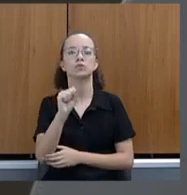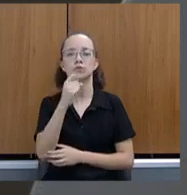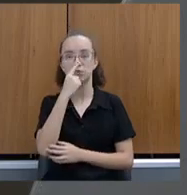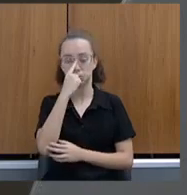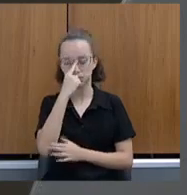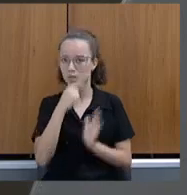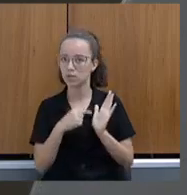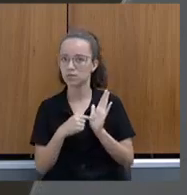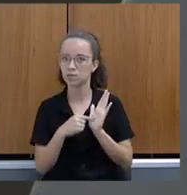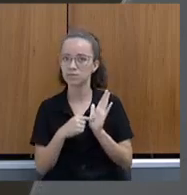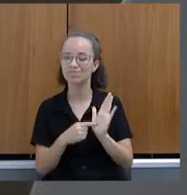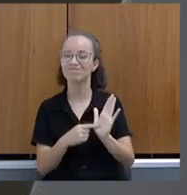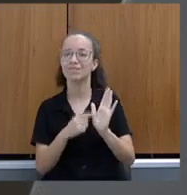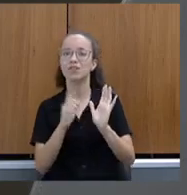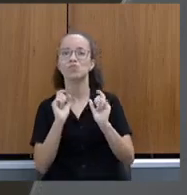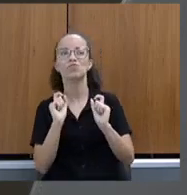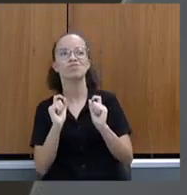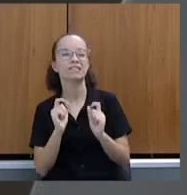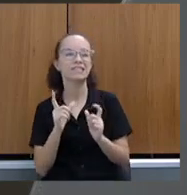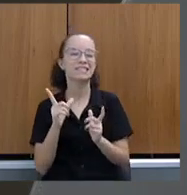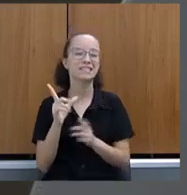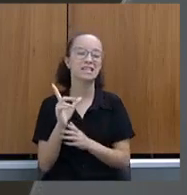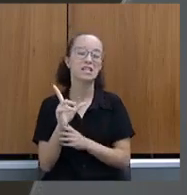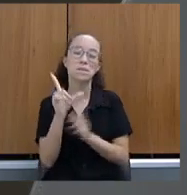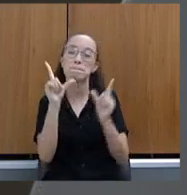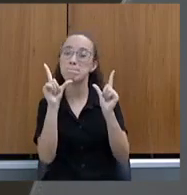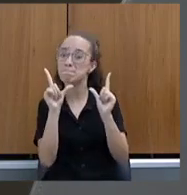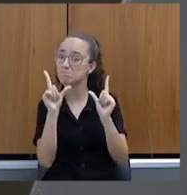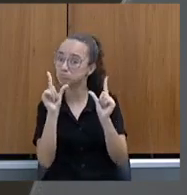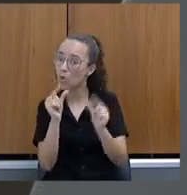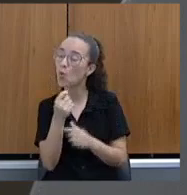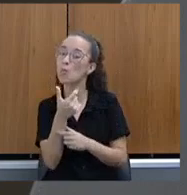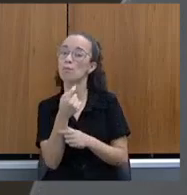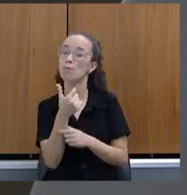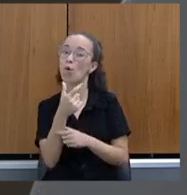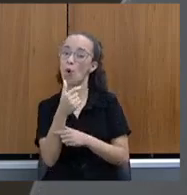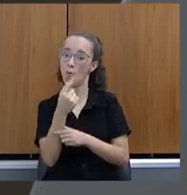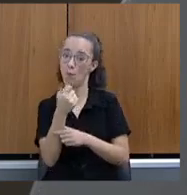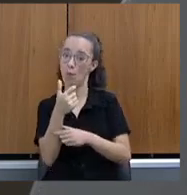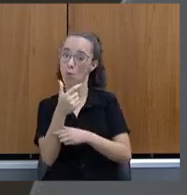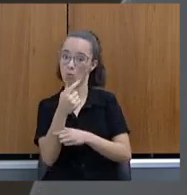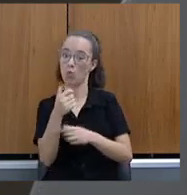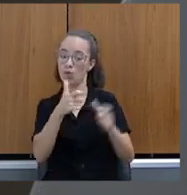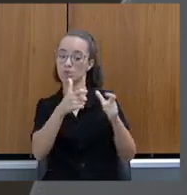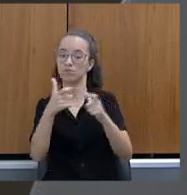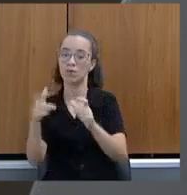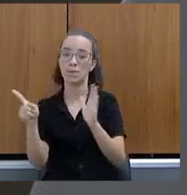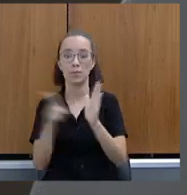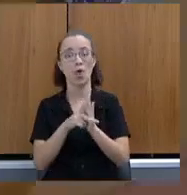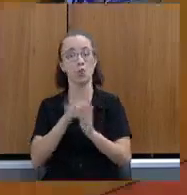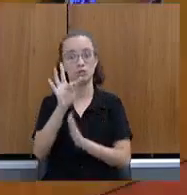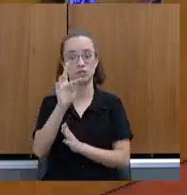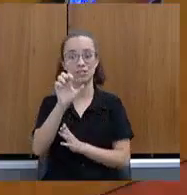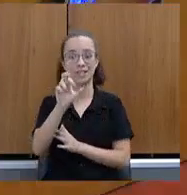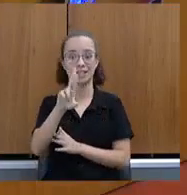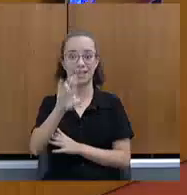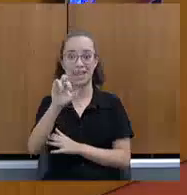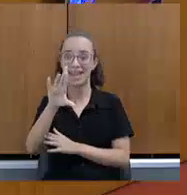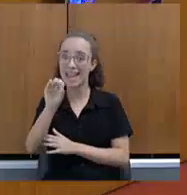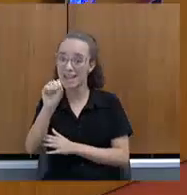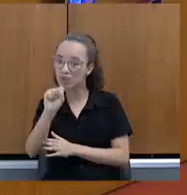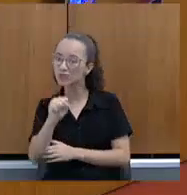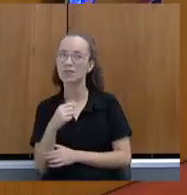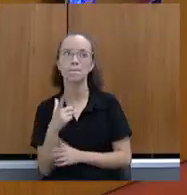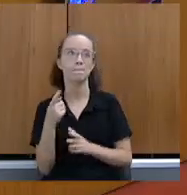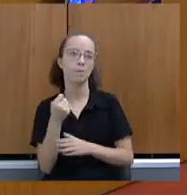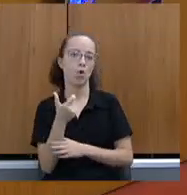apresentado eu acho baixo em relação a quantidade de terreiros que nós temos no estado de Minas Gerais né Nós precisamos fazer uma busca ativa Inclusive eu penso que